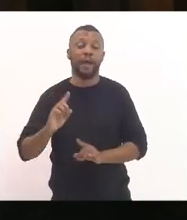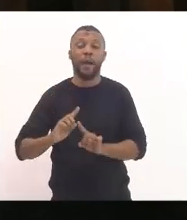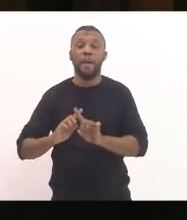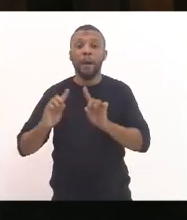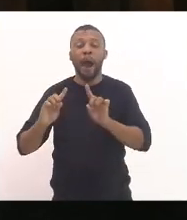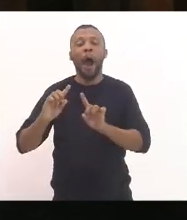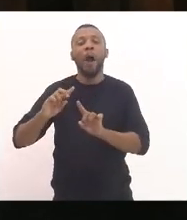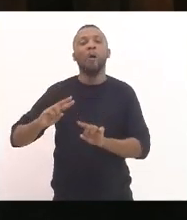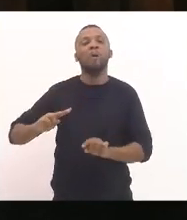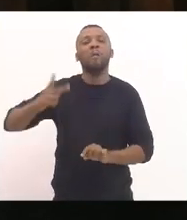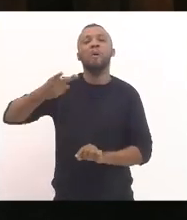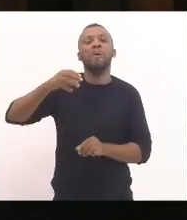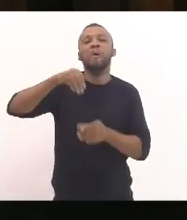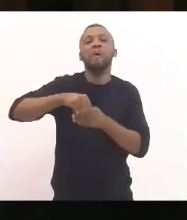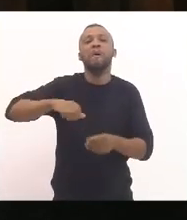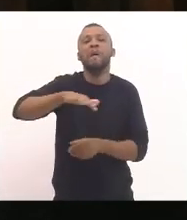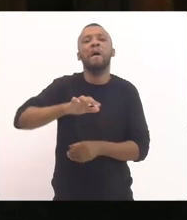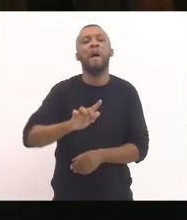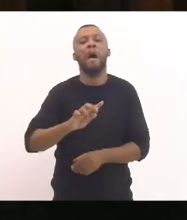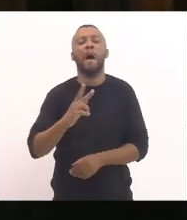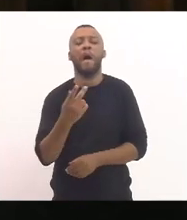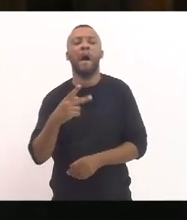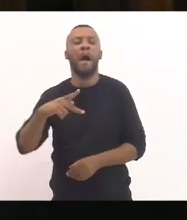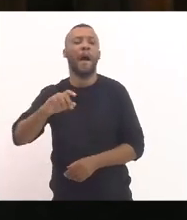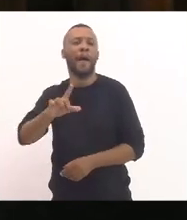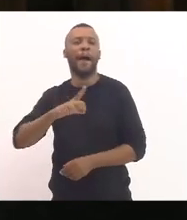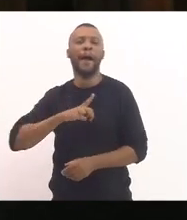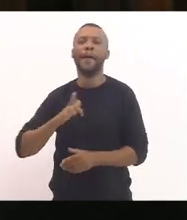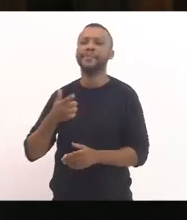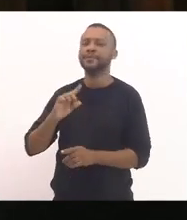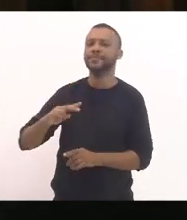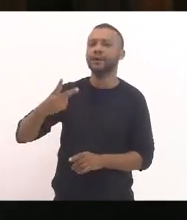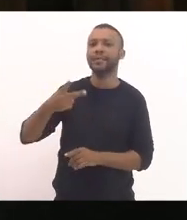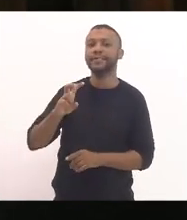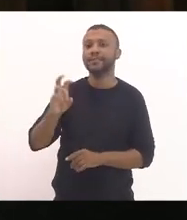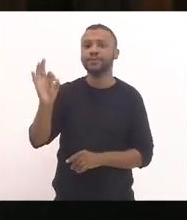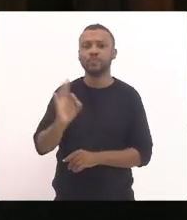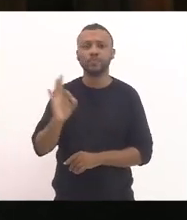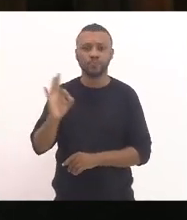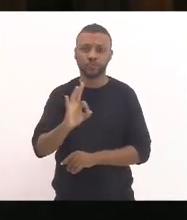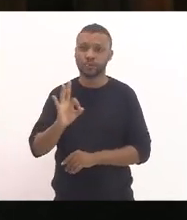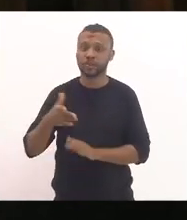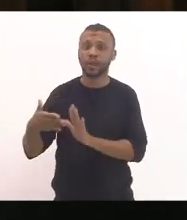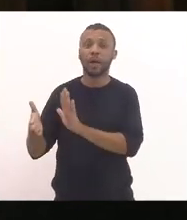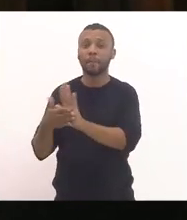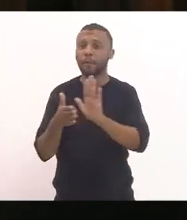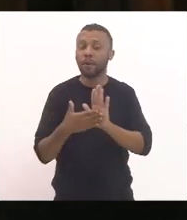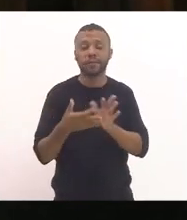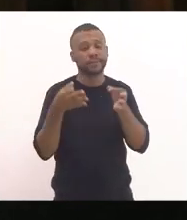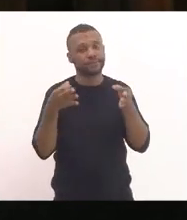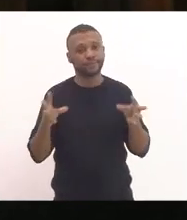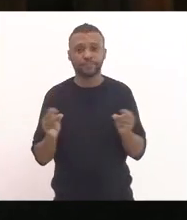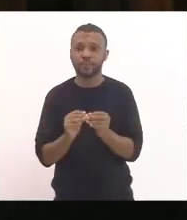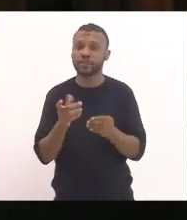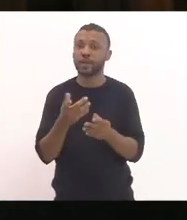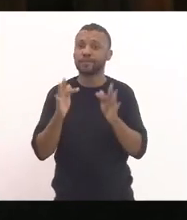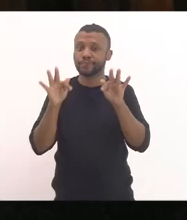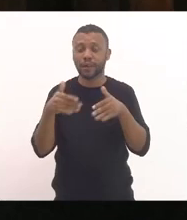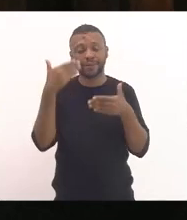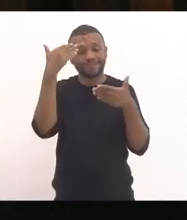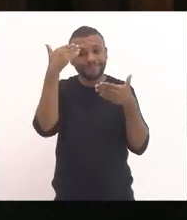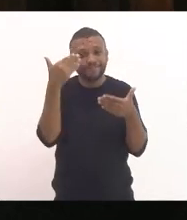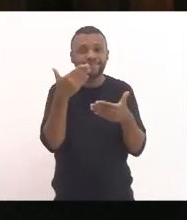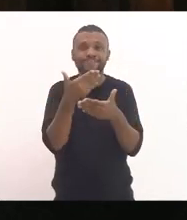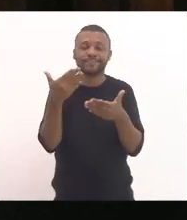momento da ghp o que seria apenas um aumento de cinco porcento Então essa é a nossa proposta e quero aqui para encerrar